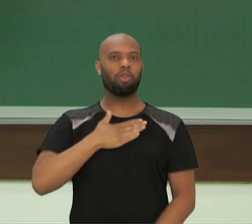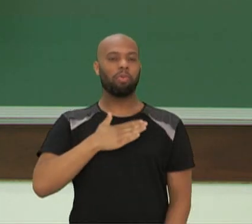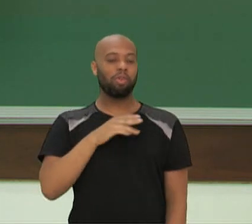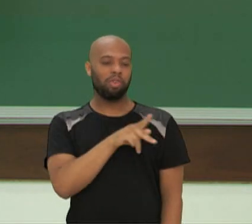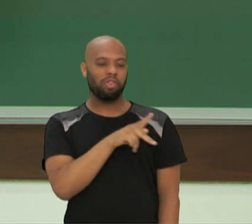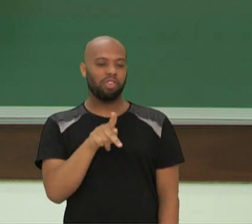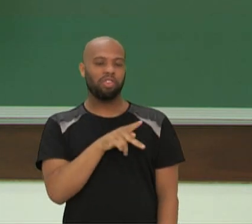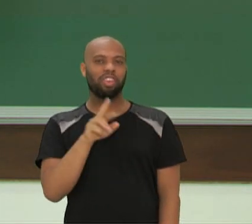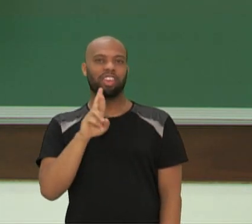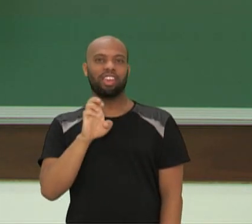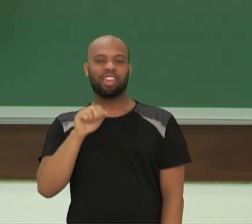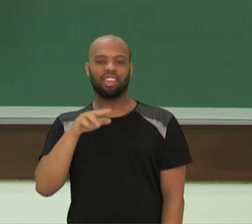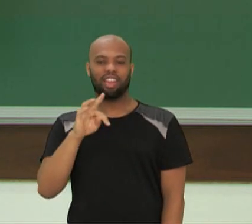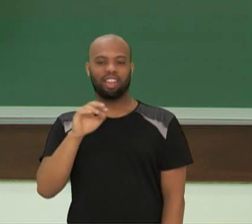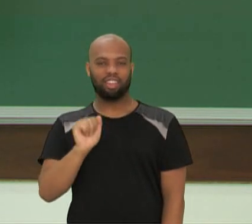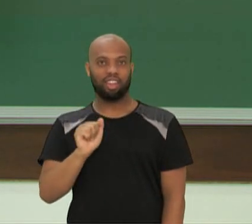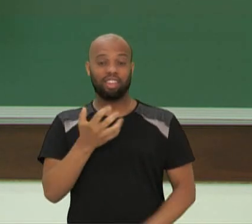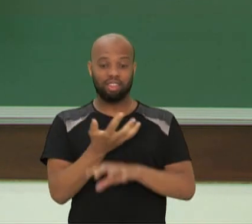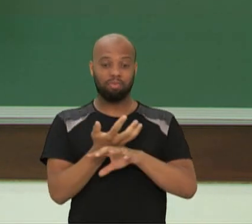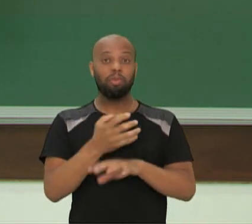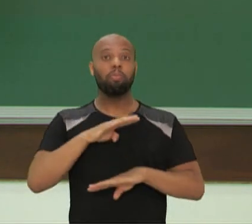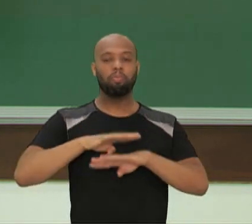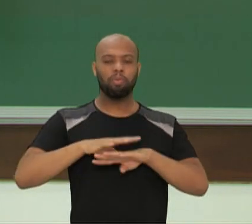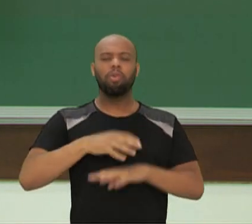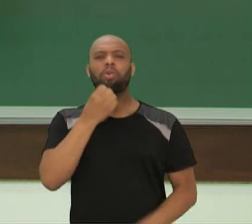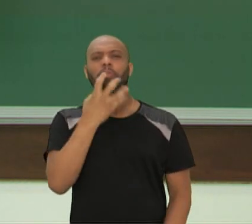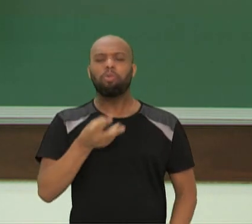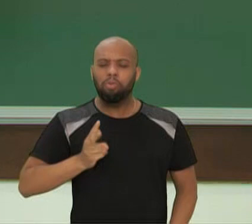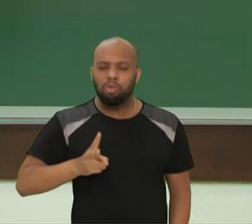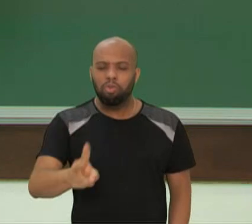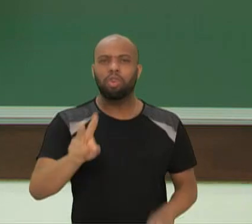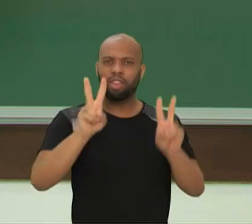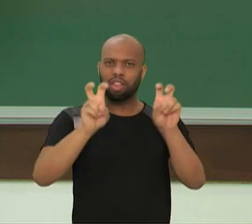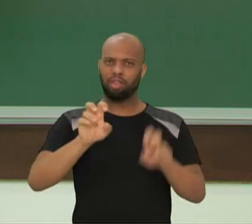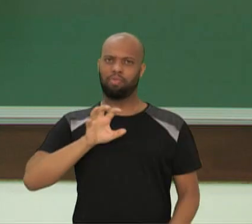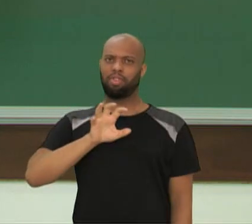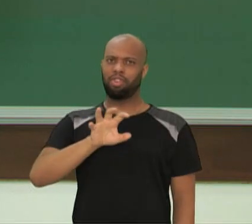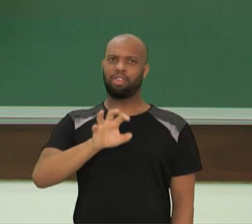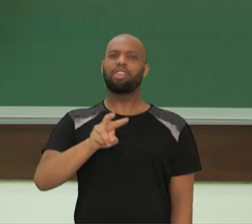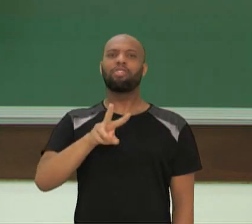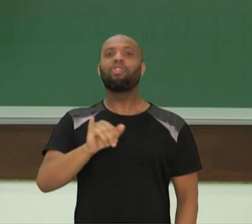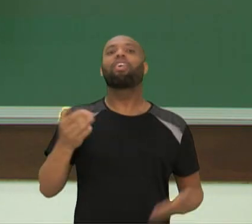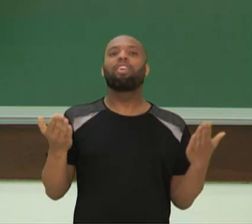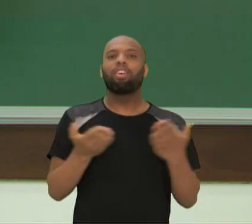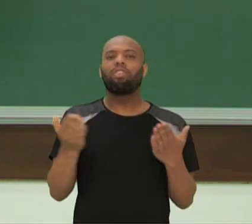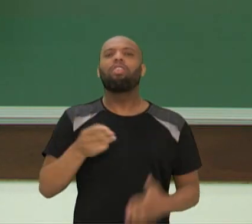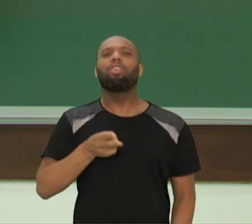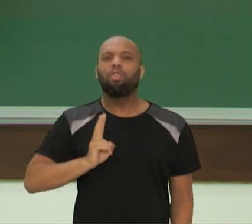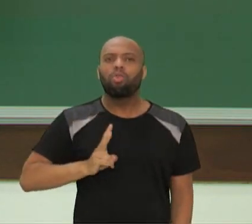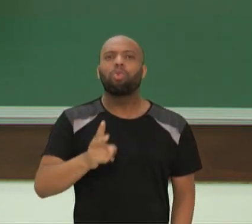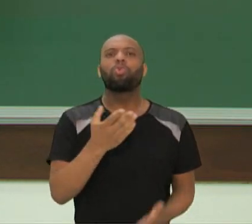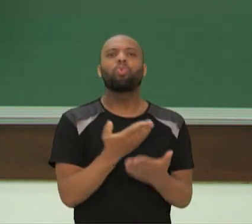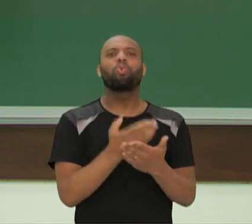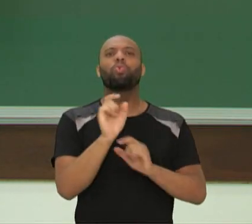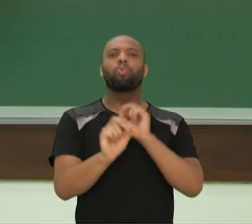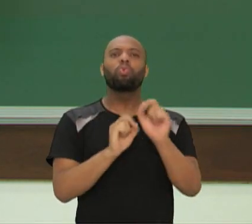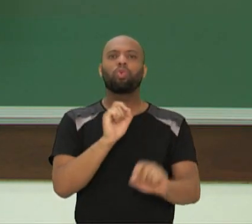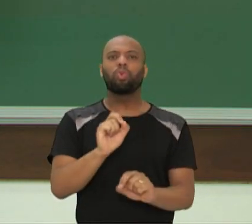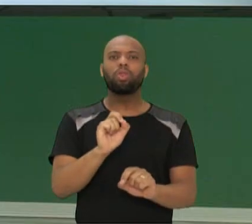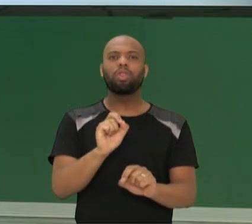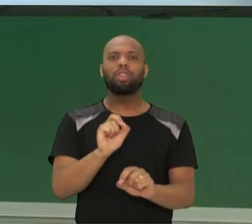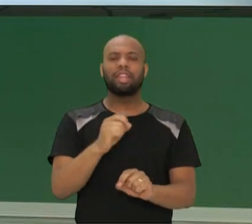Renata de Matemática. Que bom poder dar continuidade com vocês a esse assunto. Nós vamos continuar trabalhando a questão